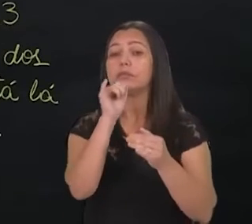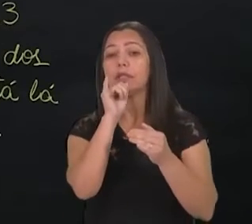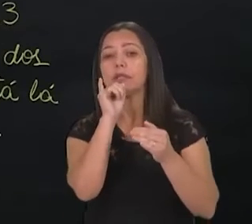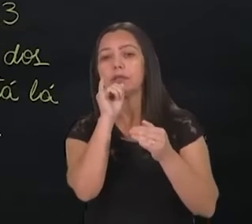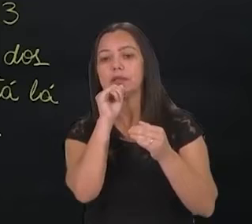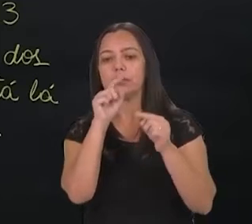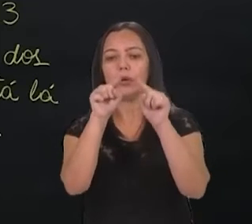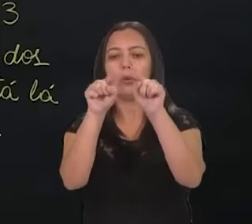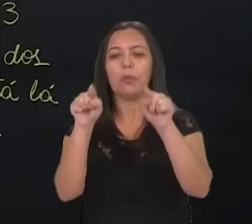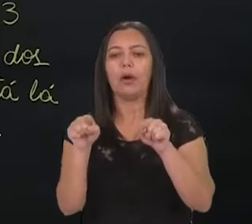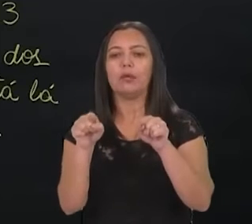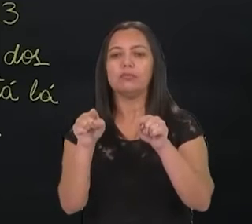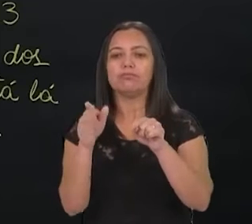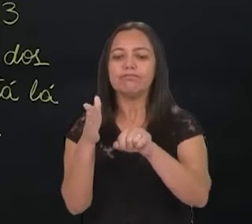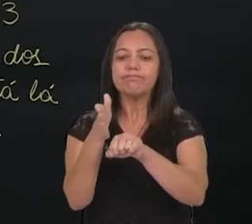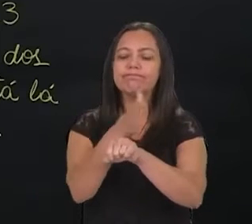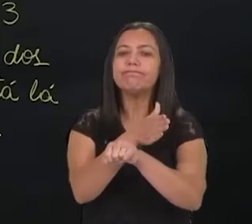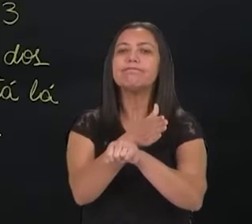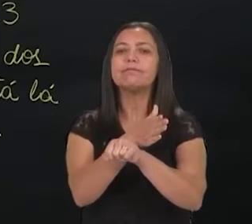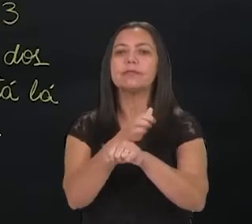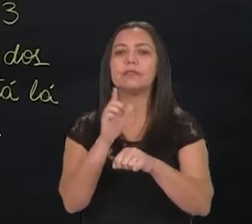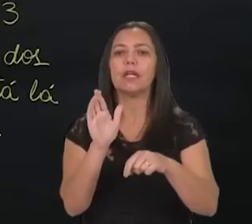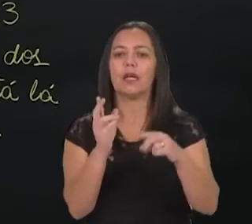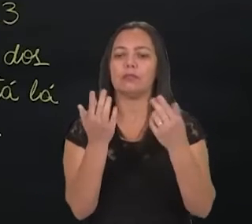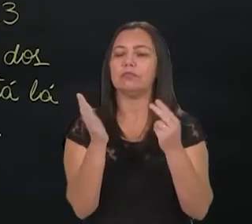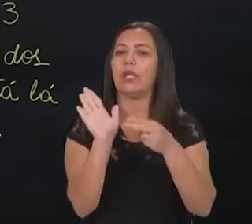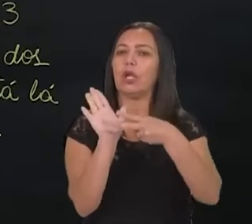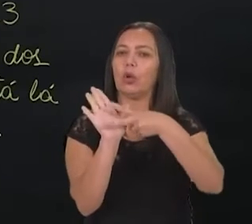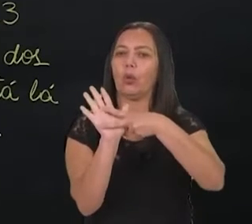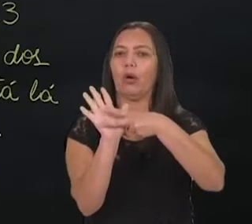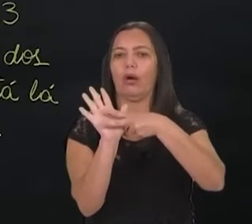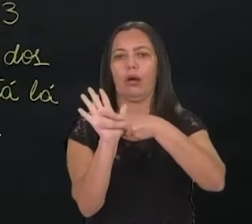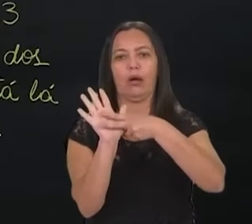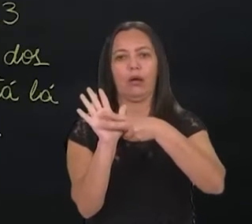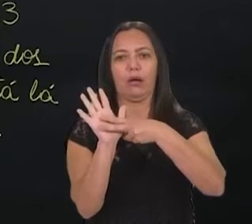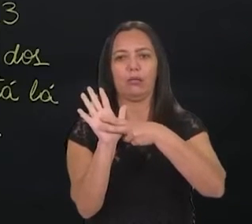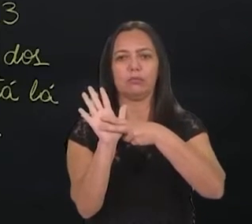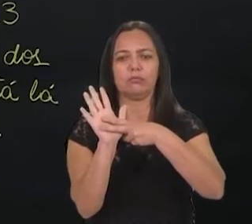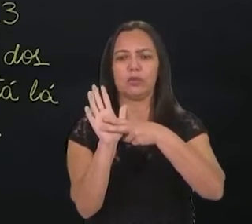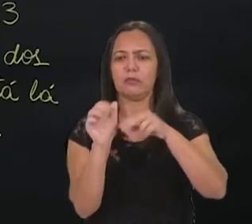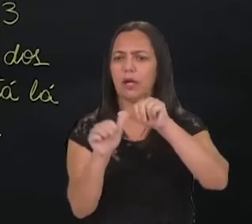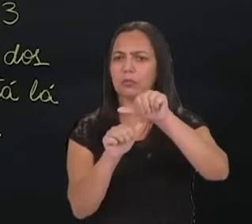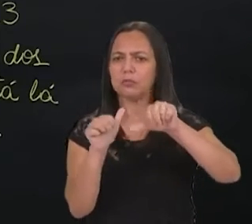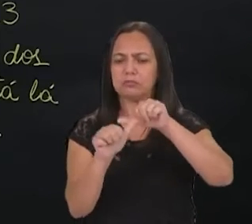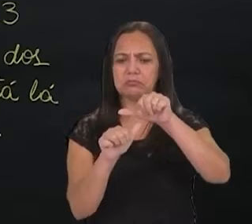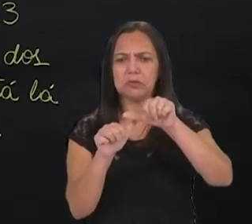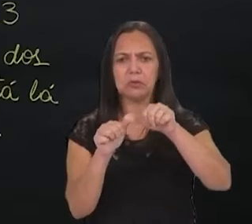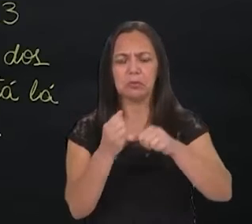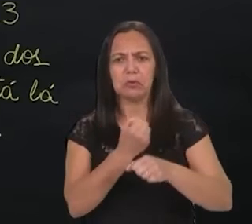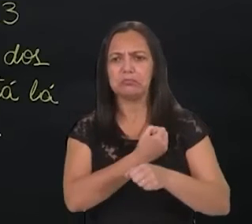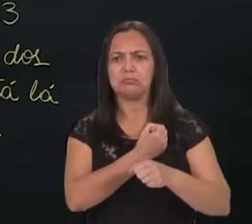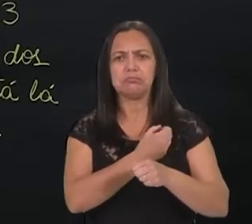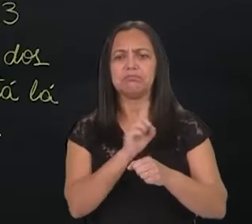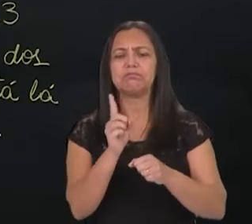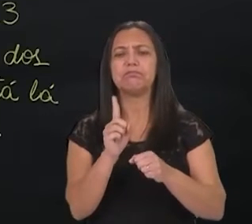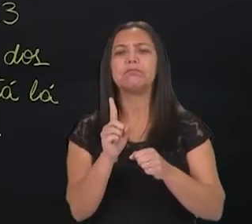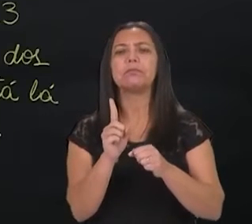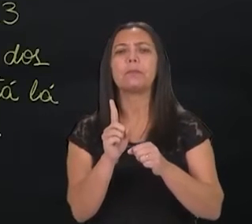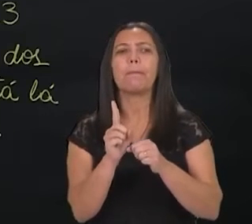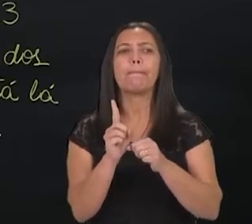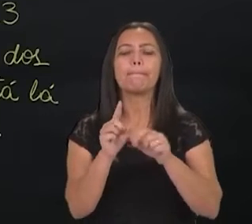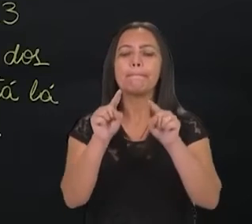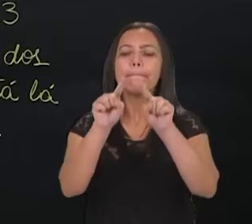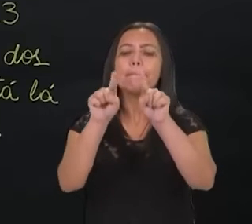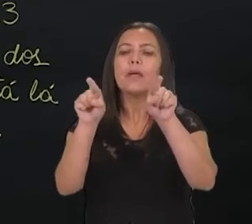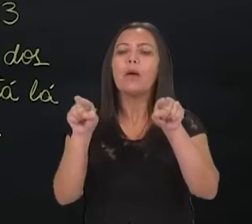comigo. Antes do parênteses tem o sinal da igualdade, então isso não vai interferir em nada na minha conta, beleza? Então, olha só,